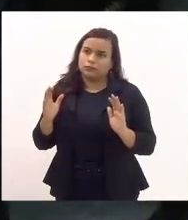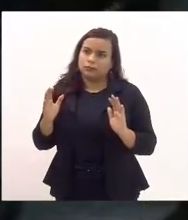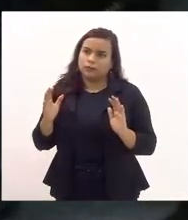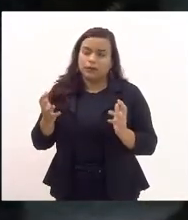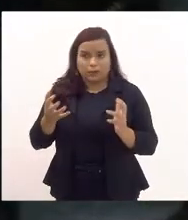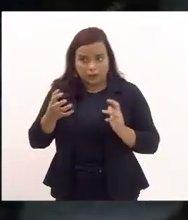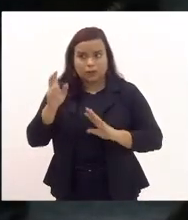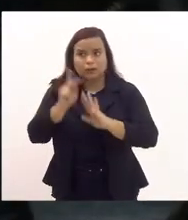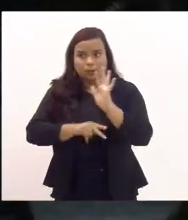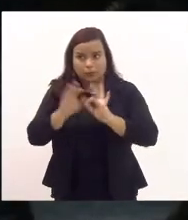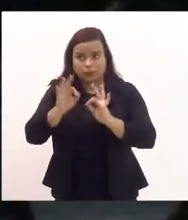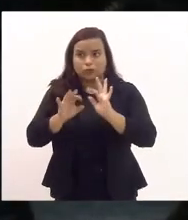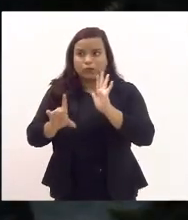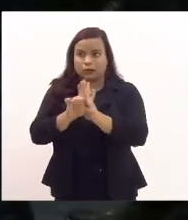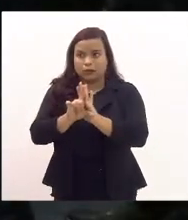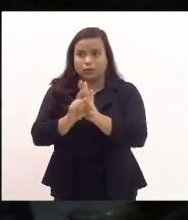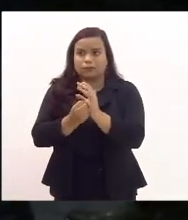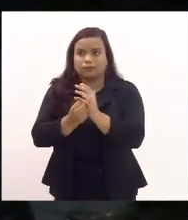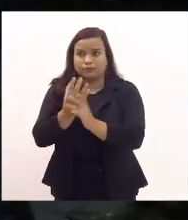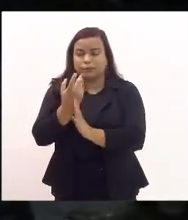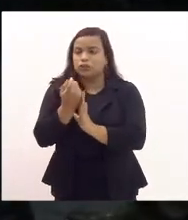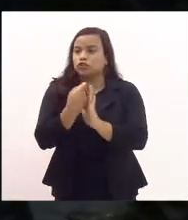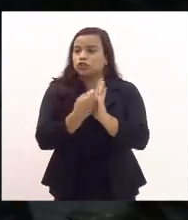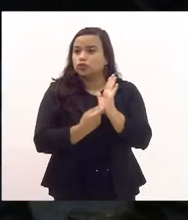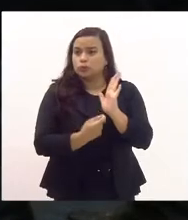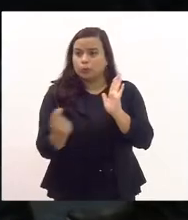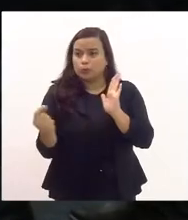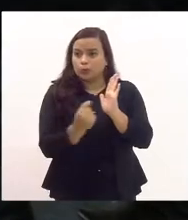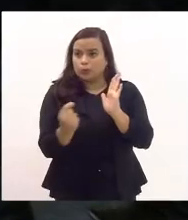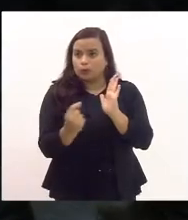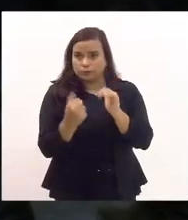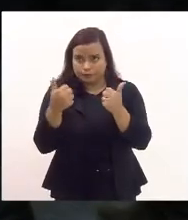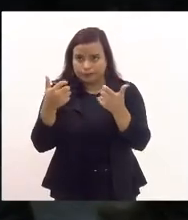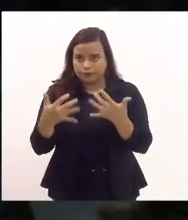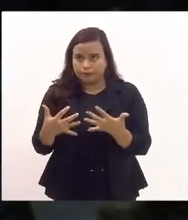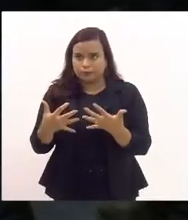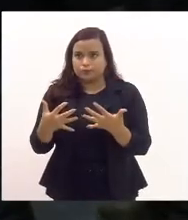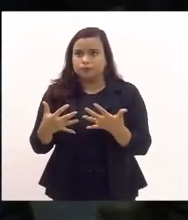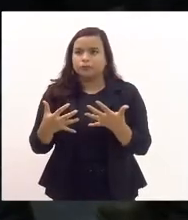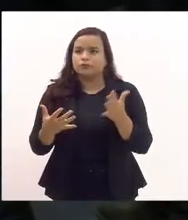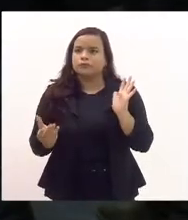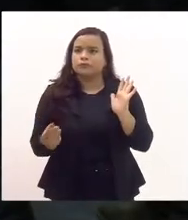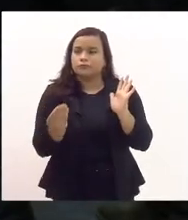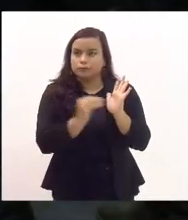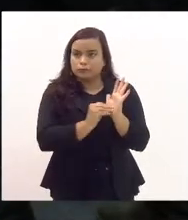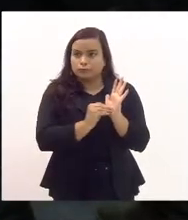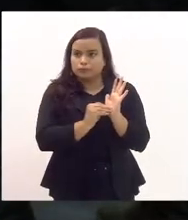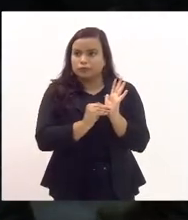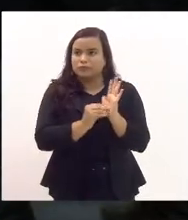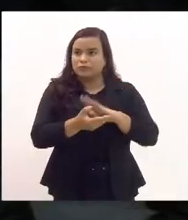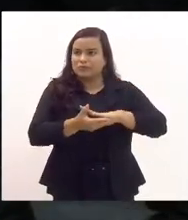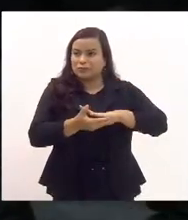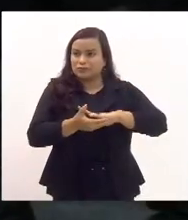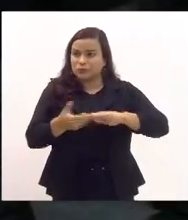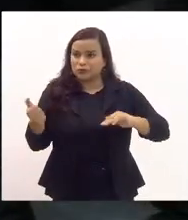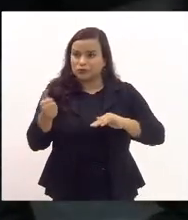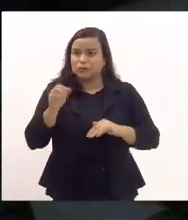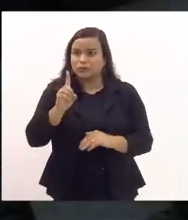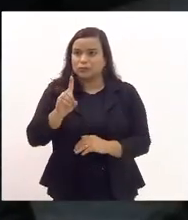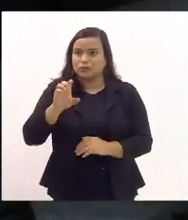farei um projeto de lei escrevendo assim seu presente fica extinto o